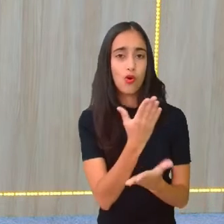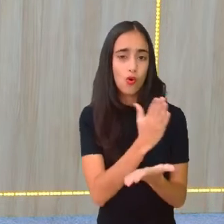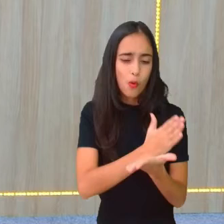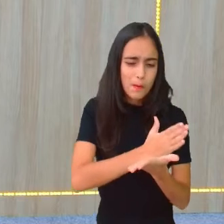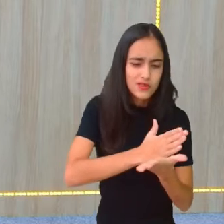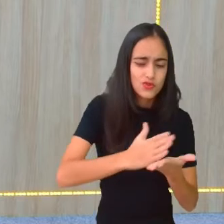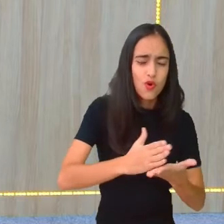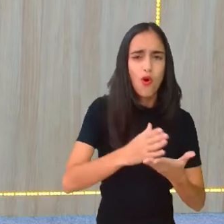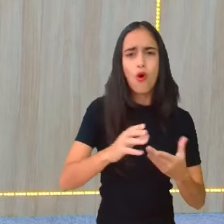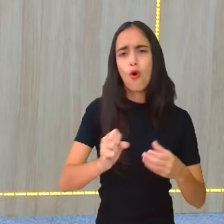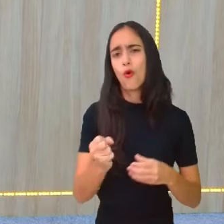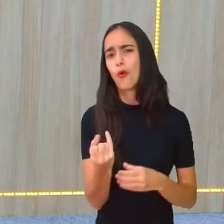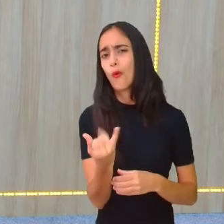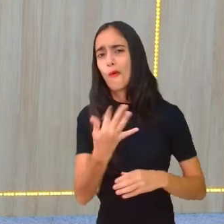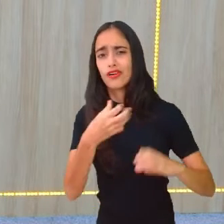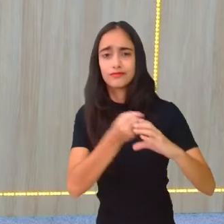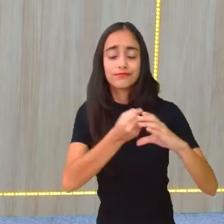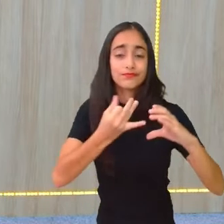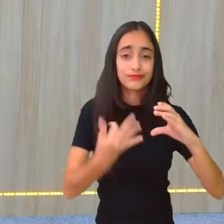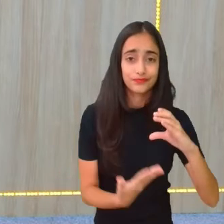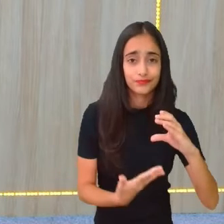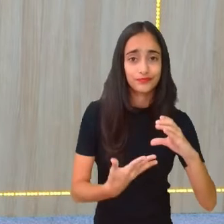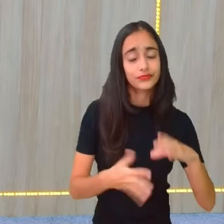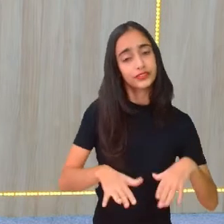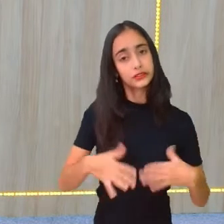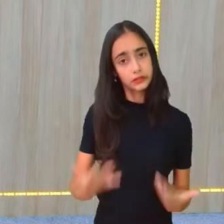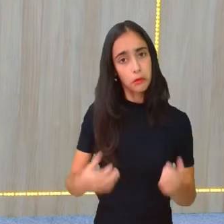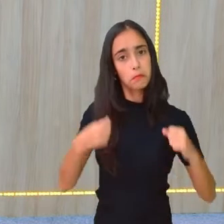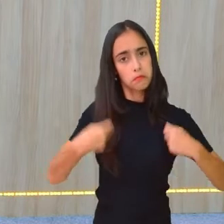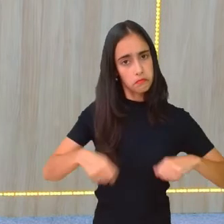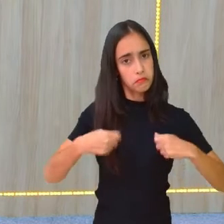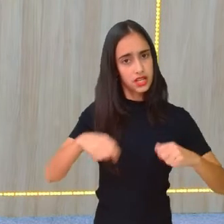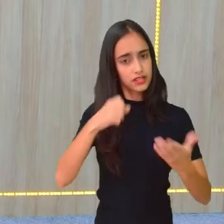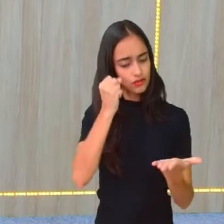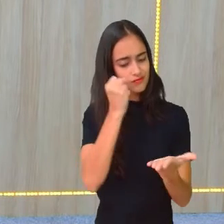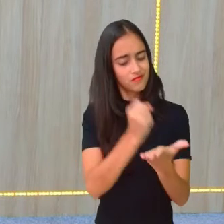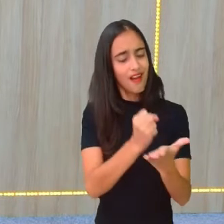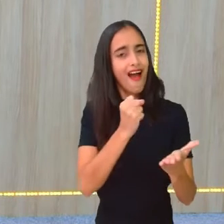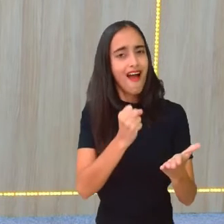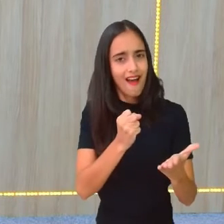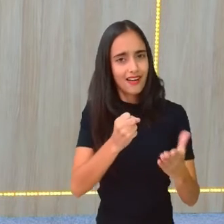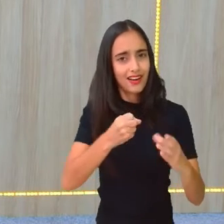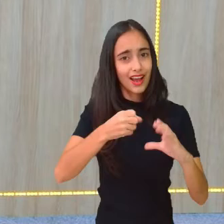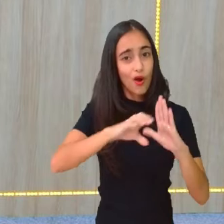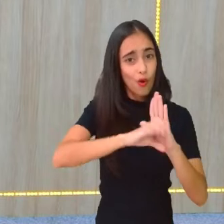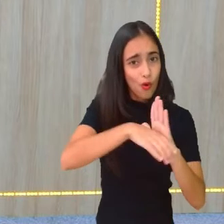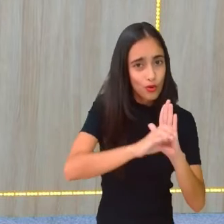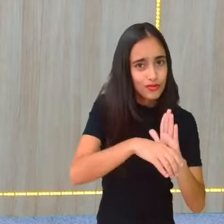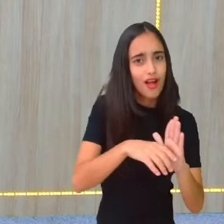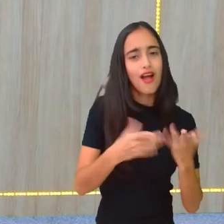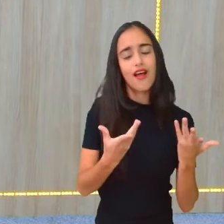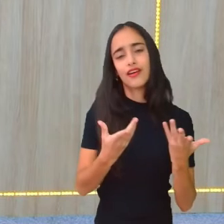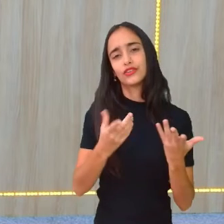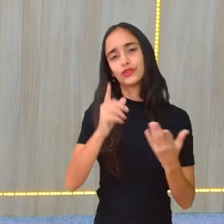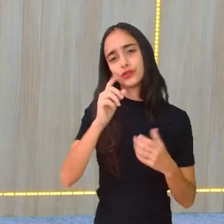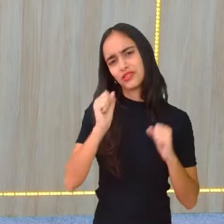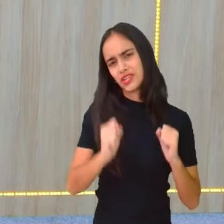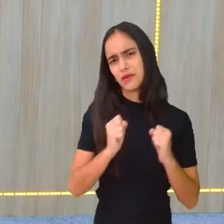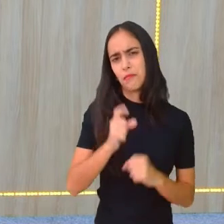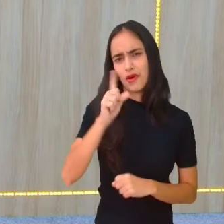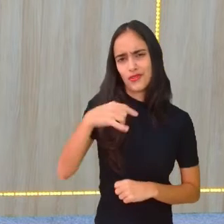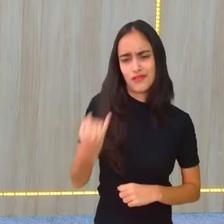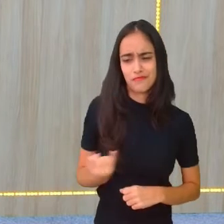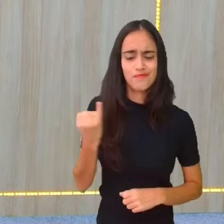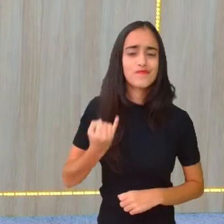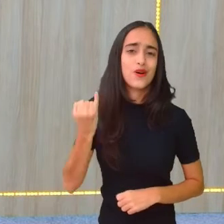planta. Então, grifar os conceitos e a exemplificação desse conceito pode ser muito importante para você e pode